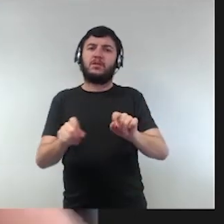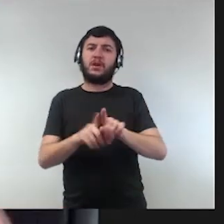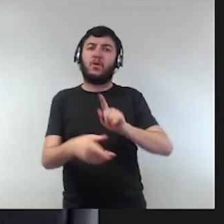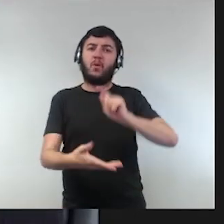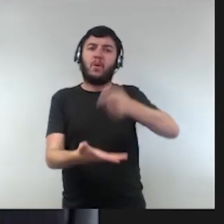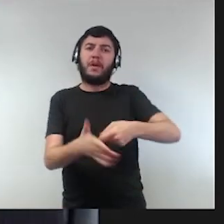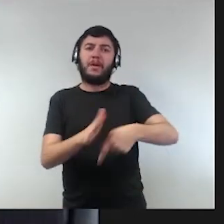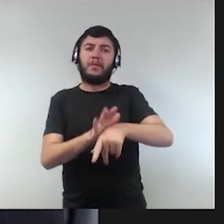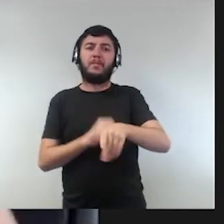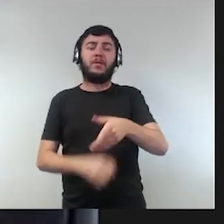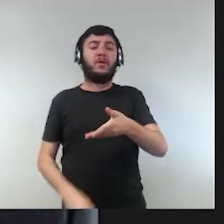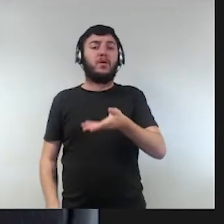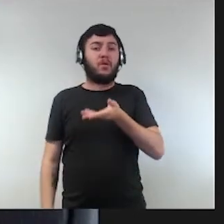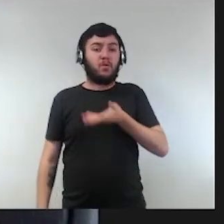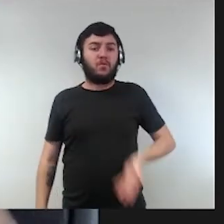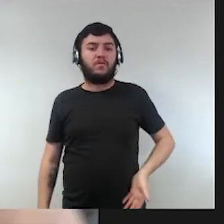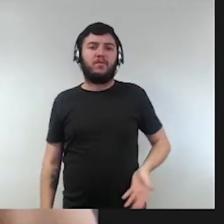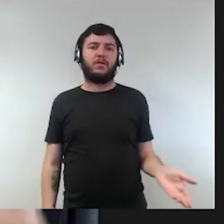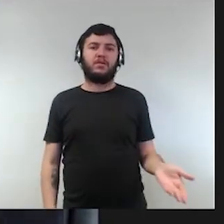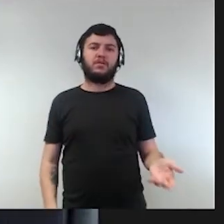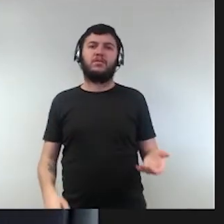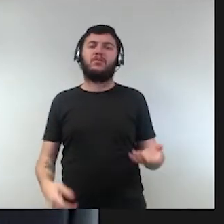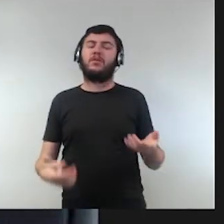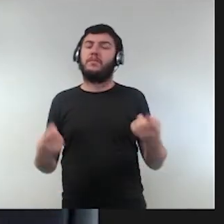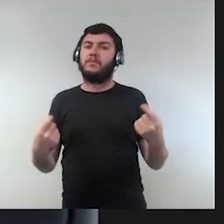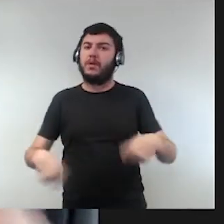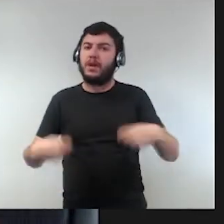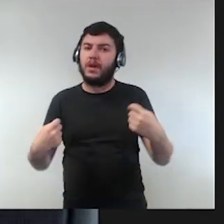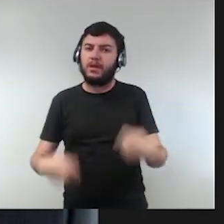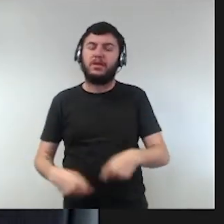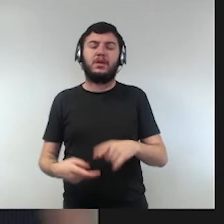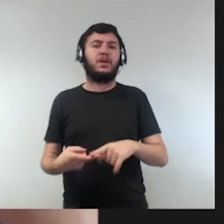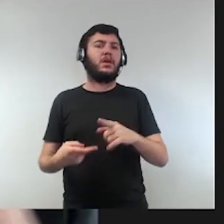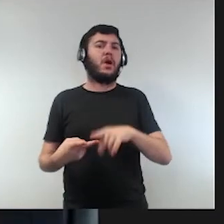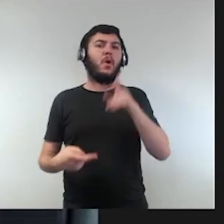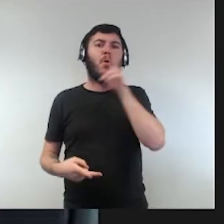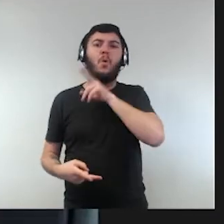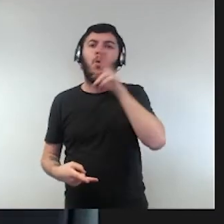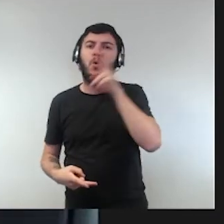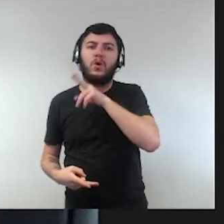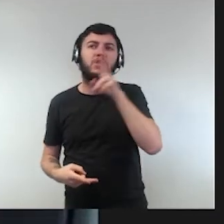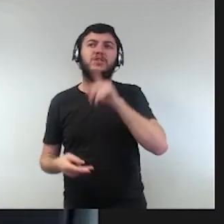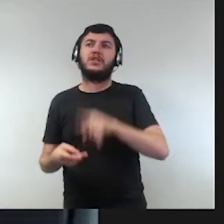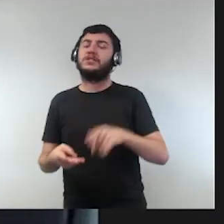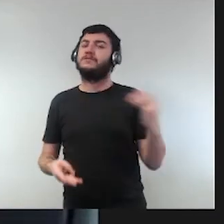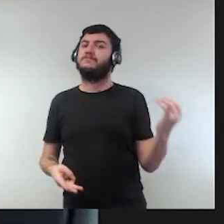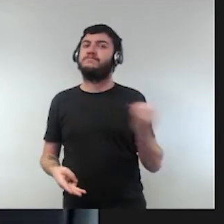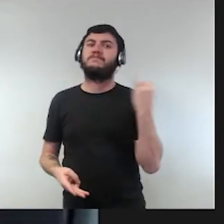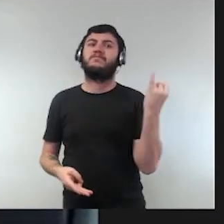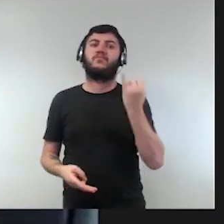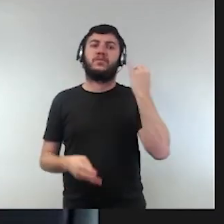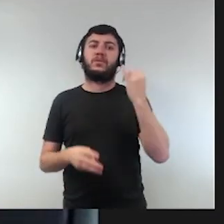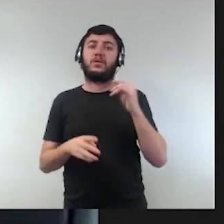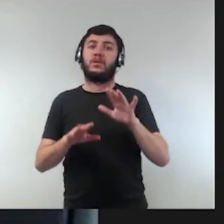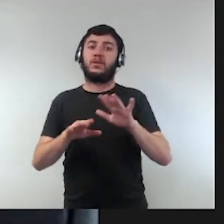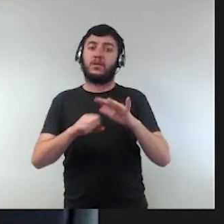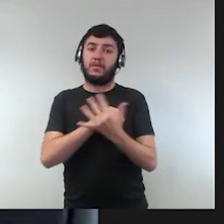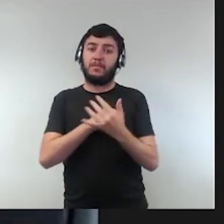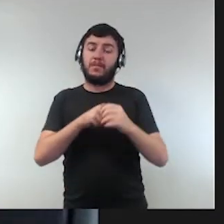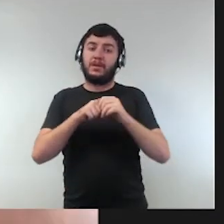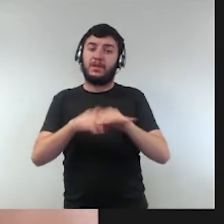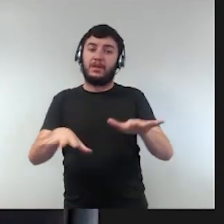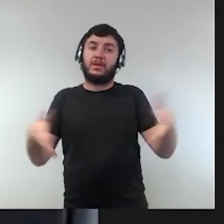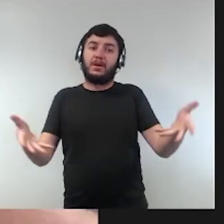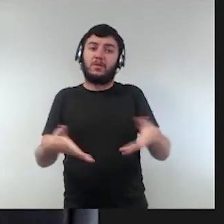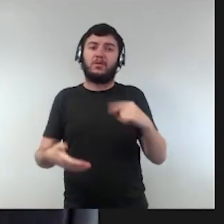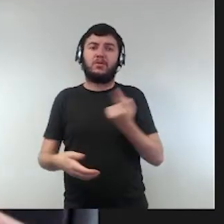com custeio contínuo. É preciso, é urgente, é imperioso. E nesse momento de pandemia que nós